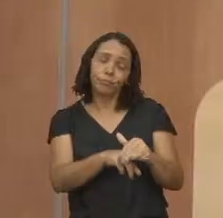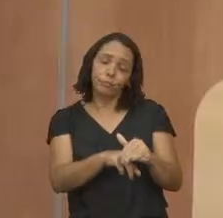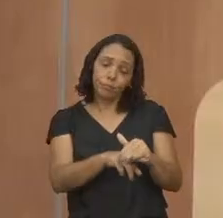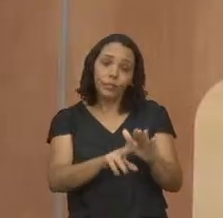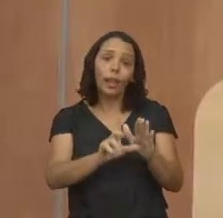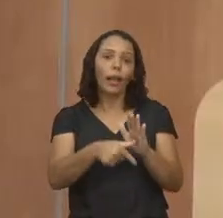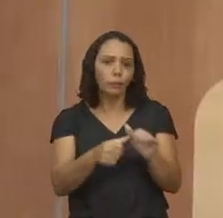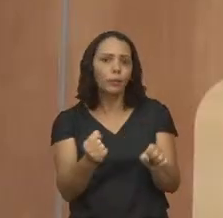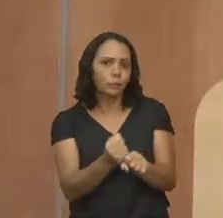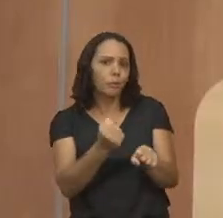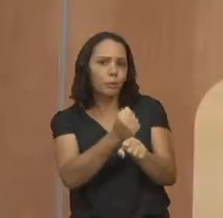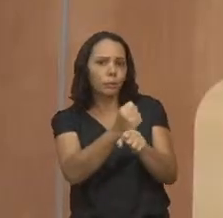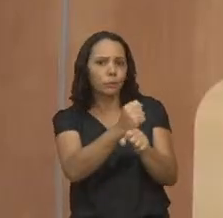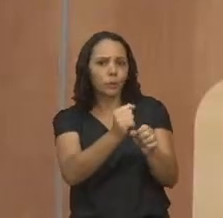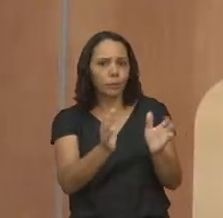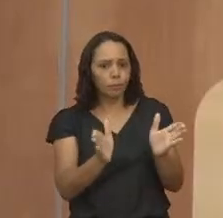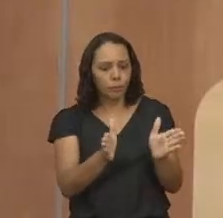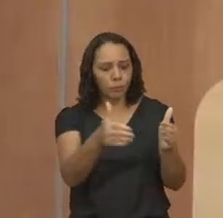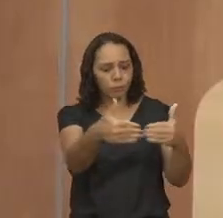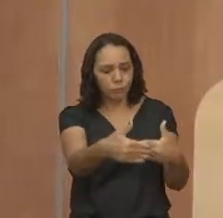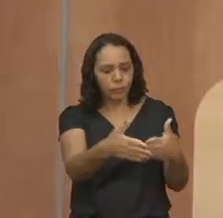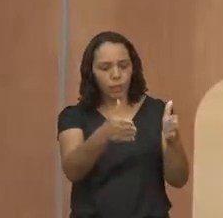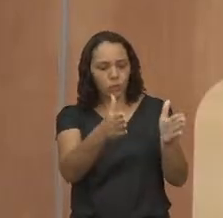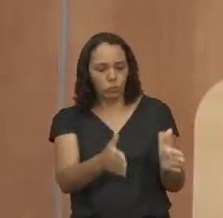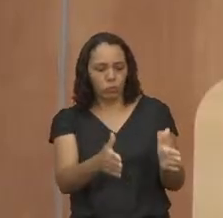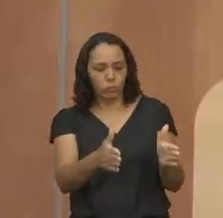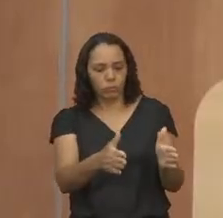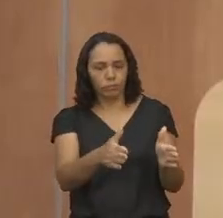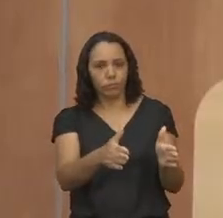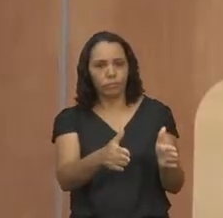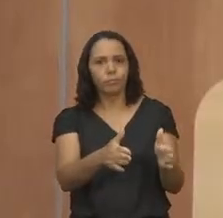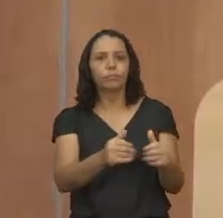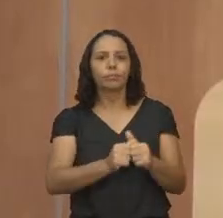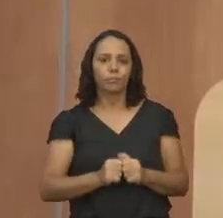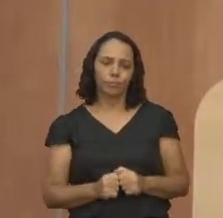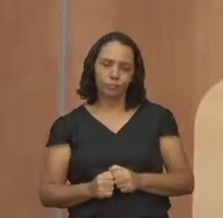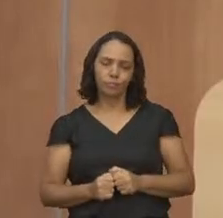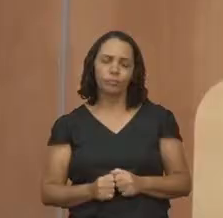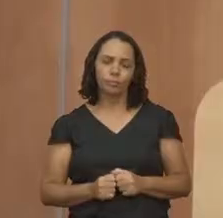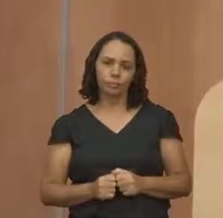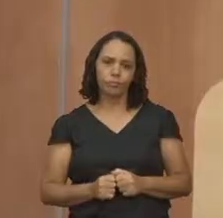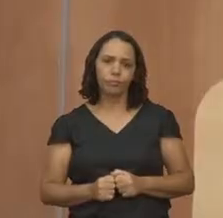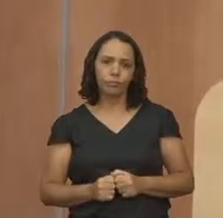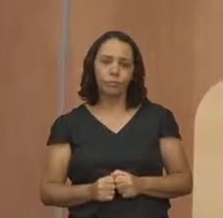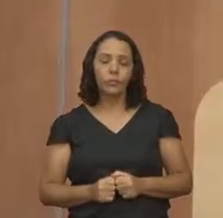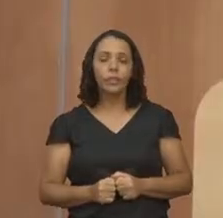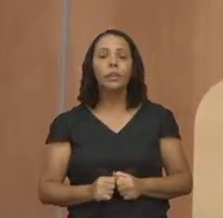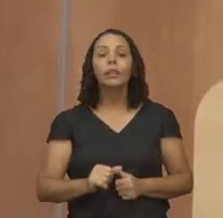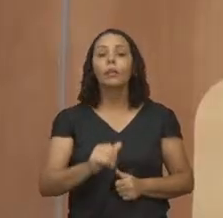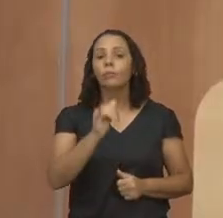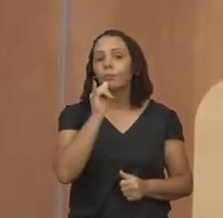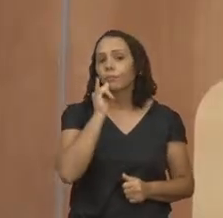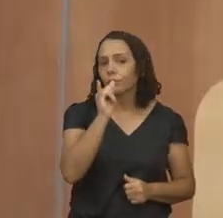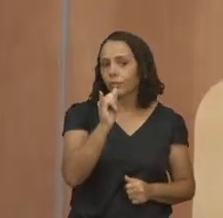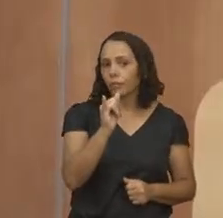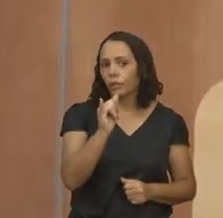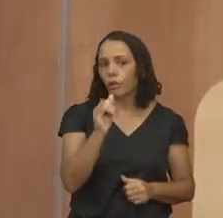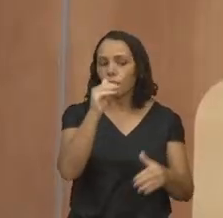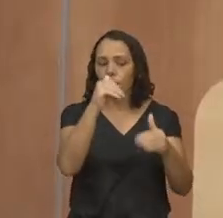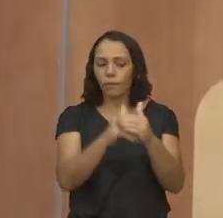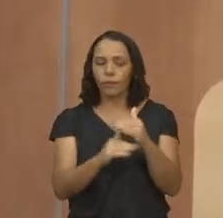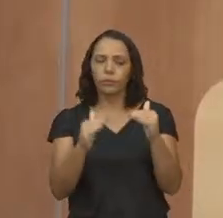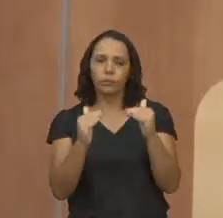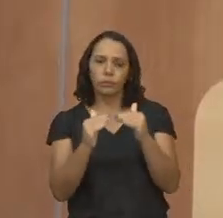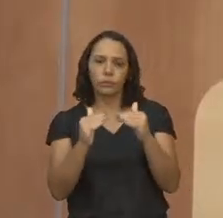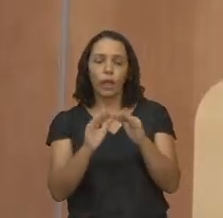Araújo, meu voto é favorável, e tudo que as mulheres e os pais precisarem de mim nessa cidade de Jacareí, eu também estou junto